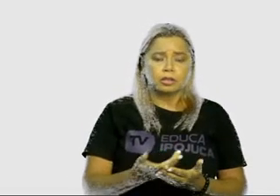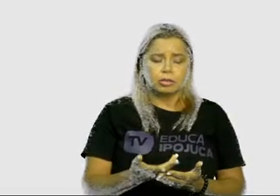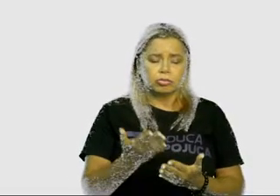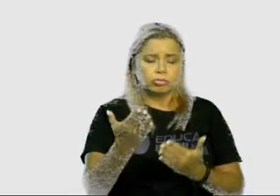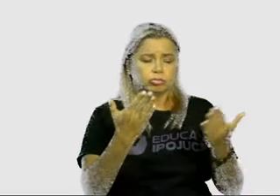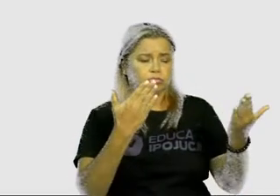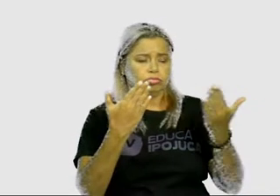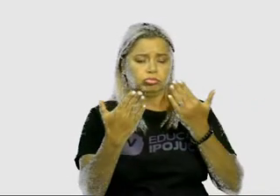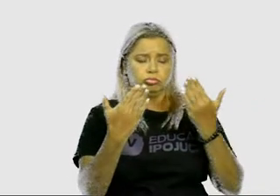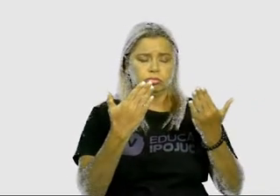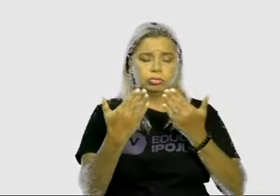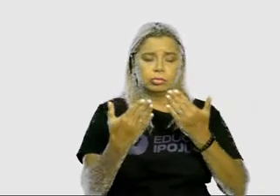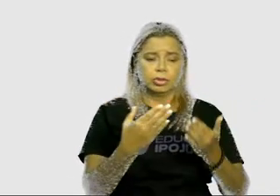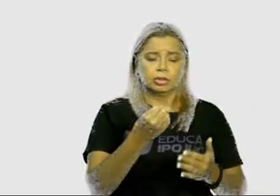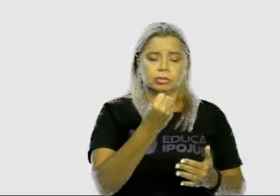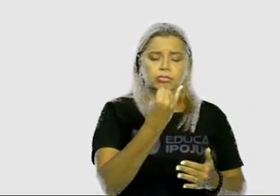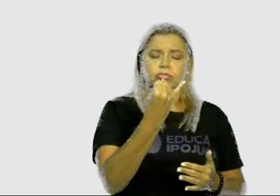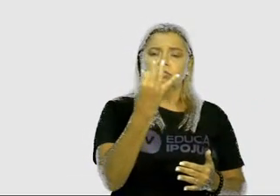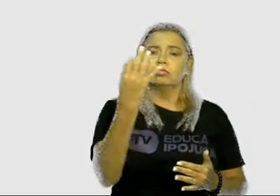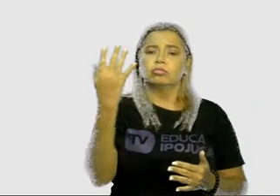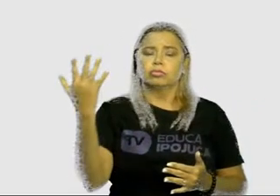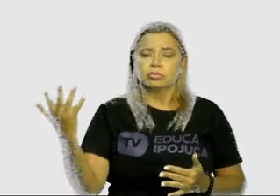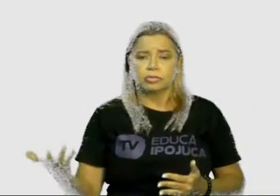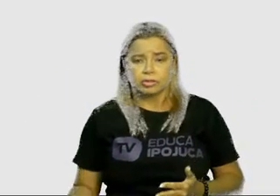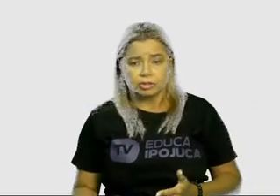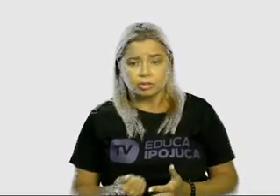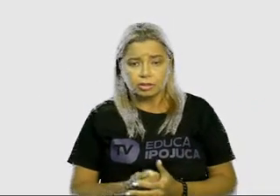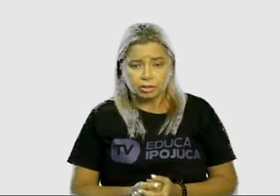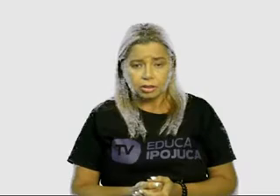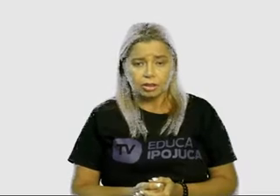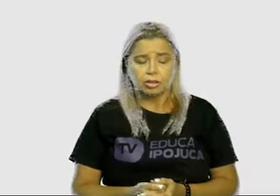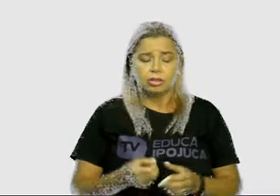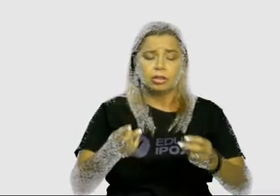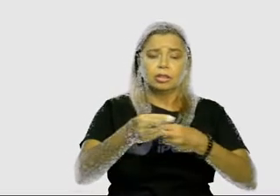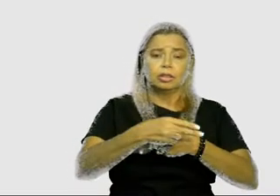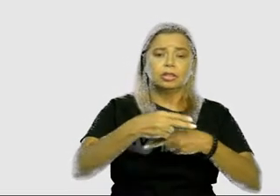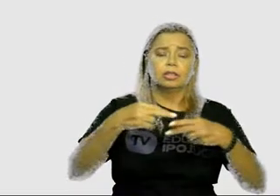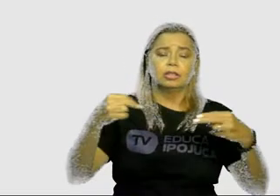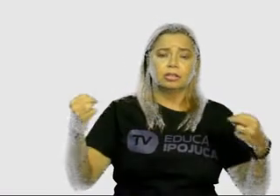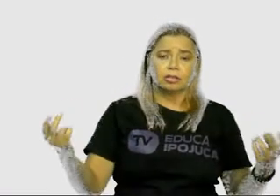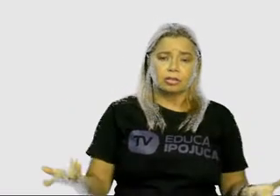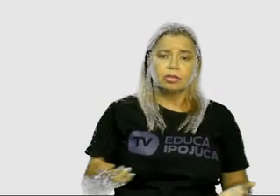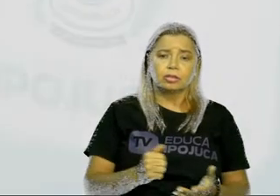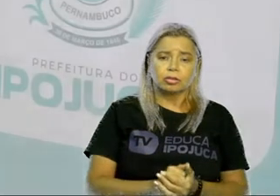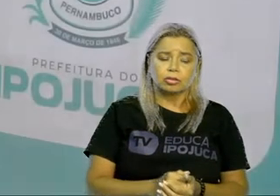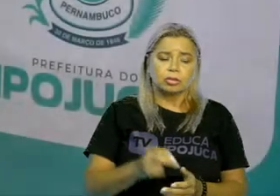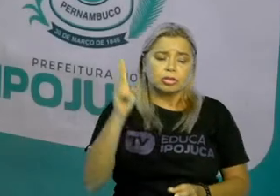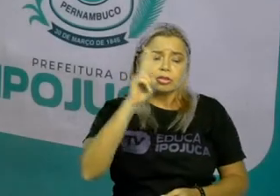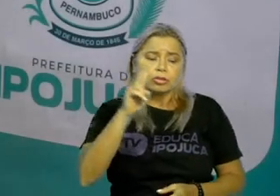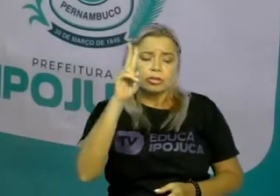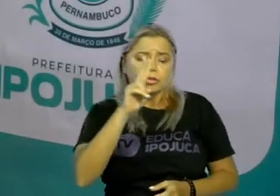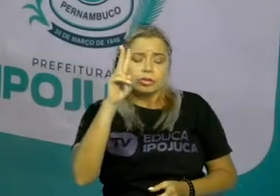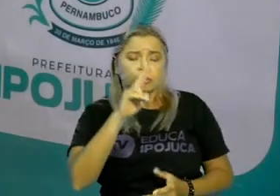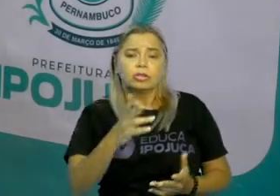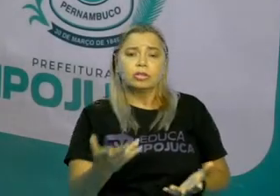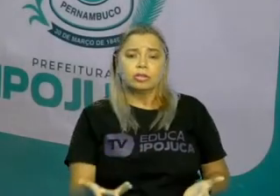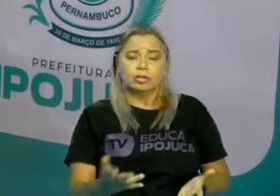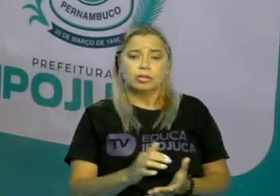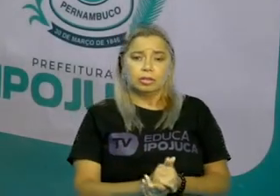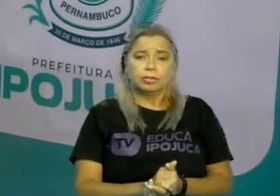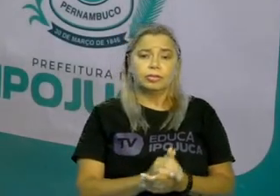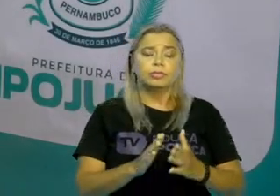dos elementos, fazendo a associação do numeral com aquilo que estão vendo. Por isso